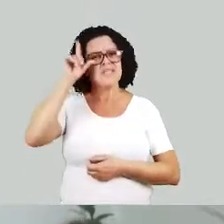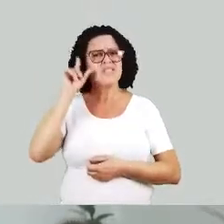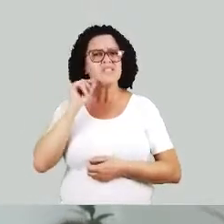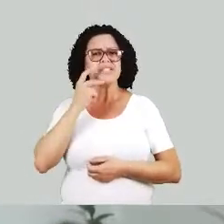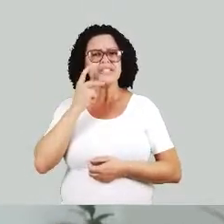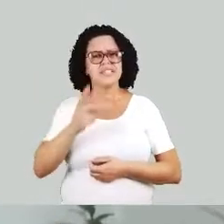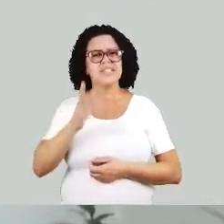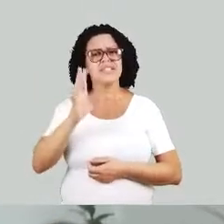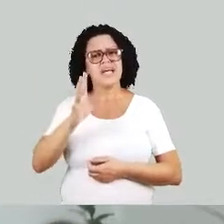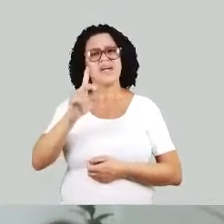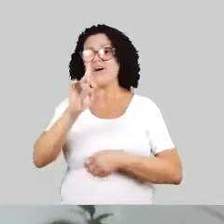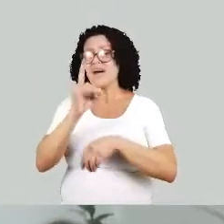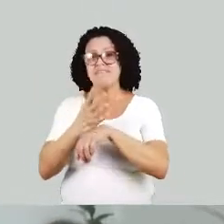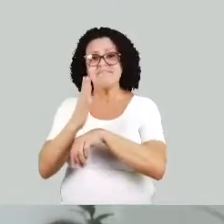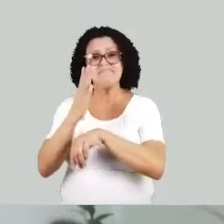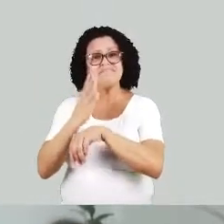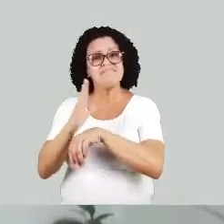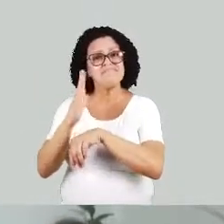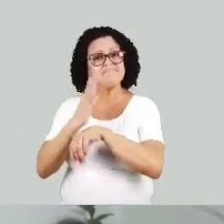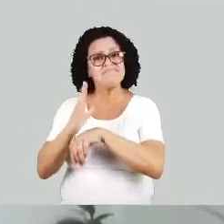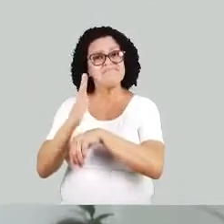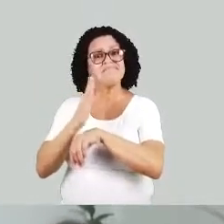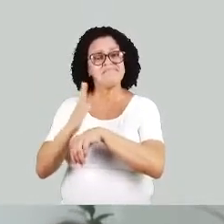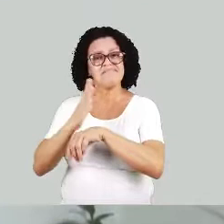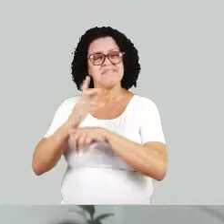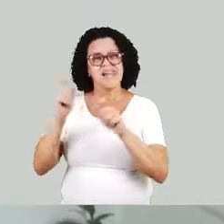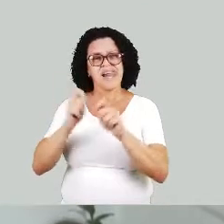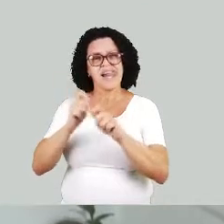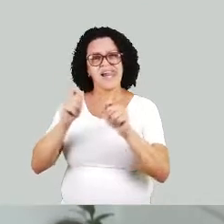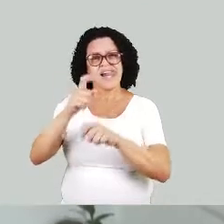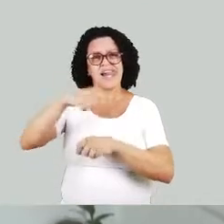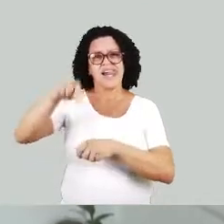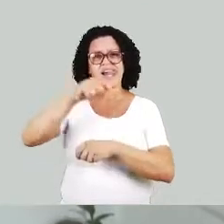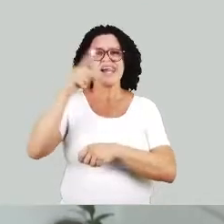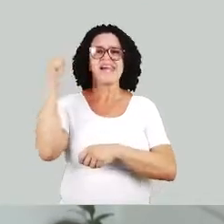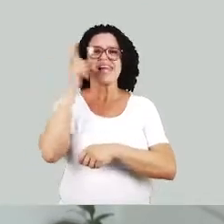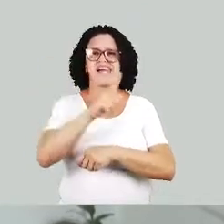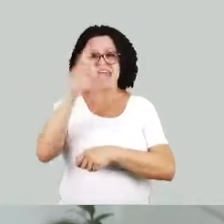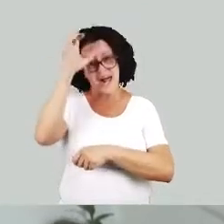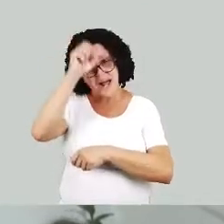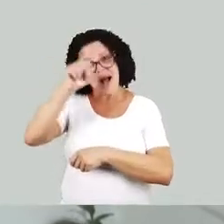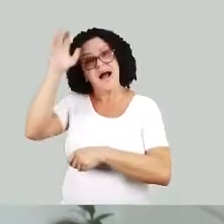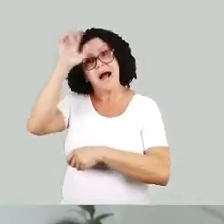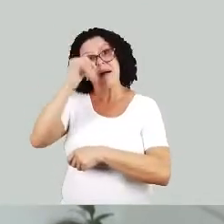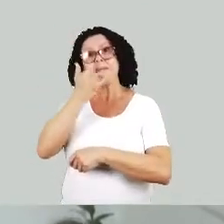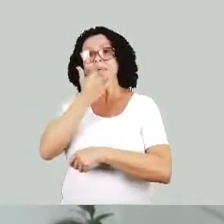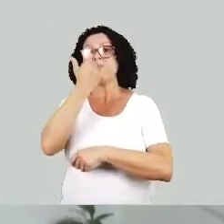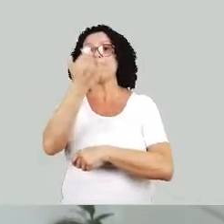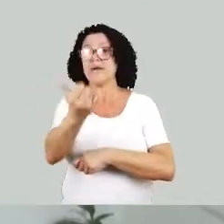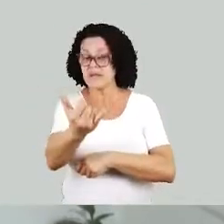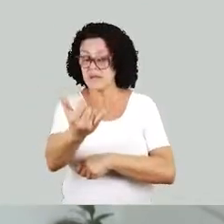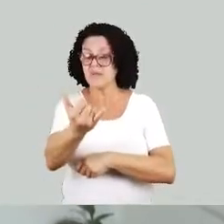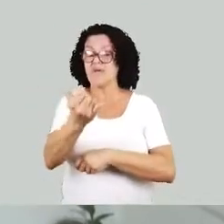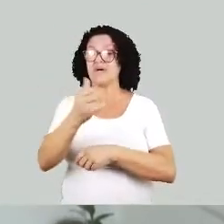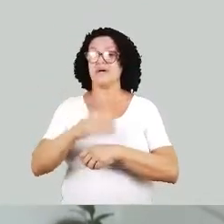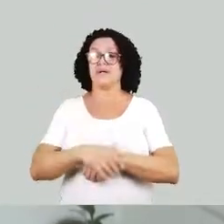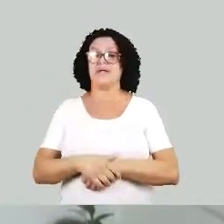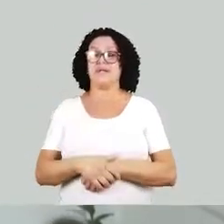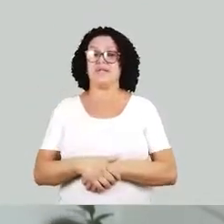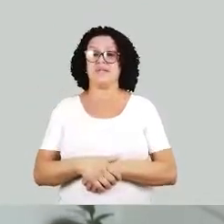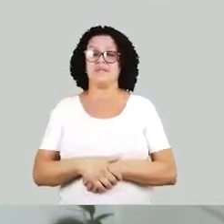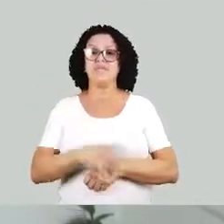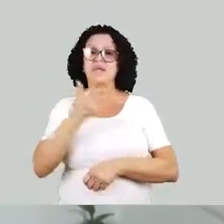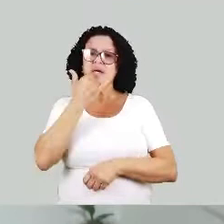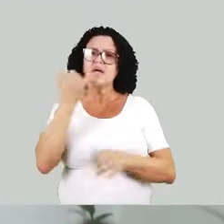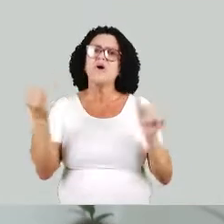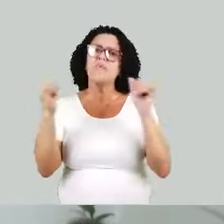isso é tudo uma questão de treinamento. Tomara que a gente consiga aprender a perdoar e que